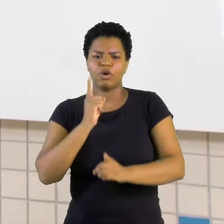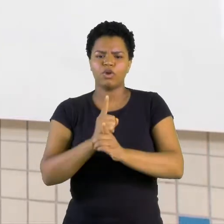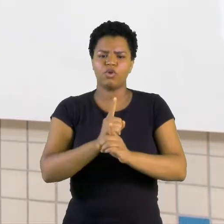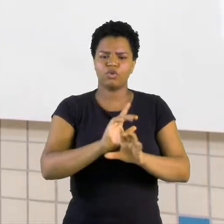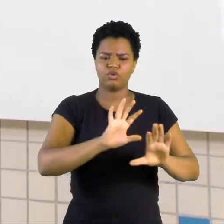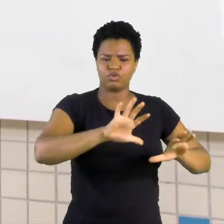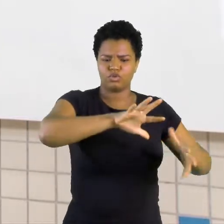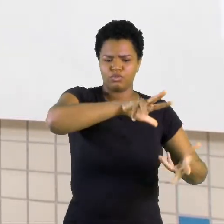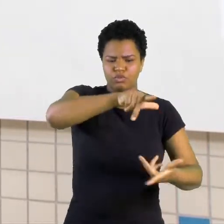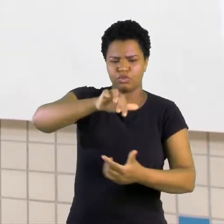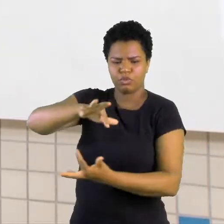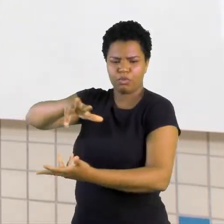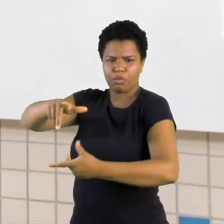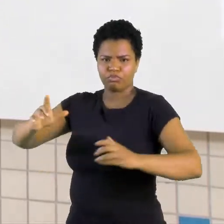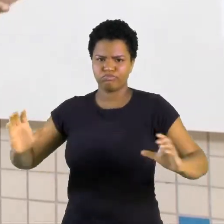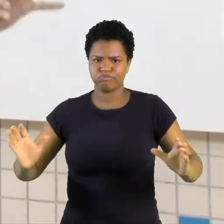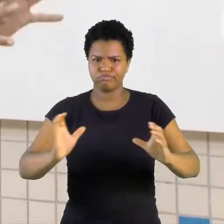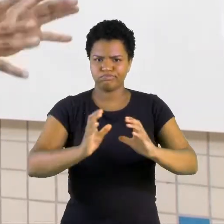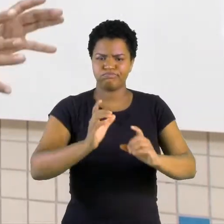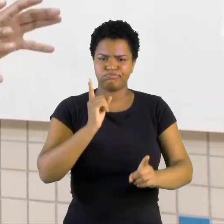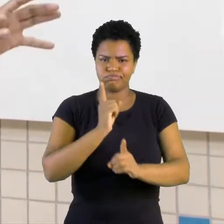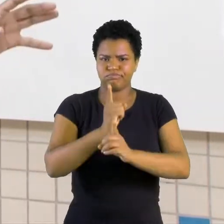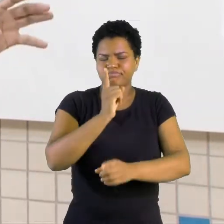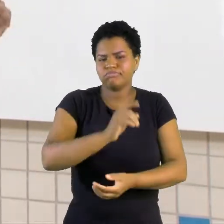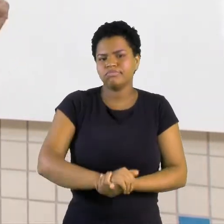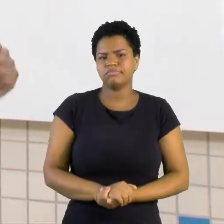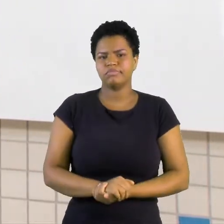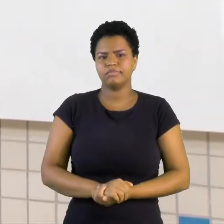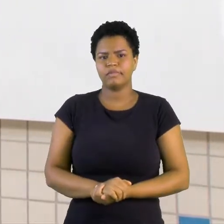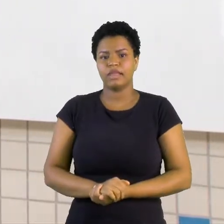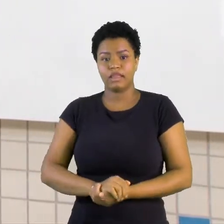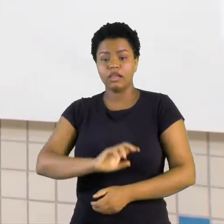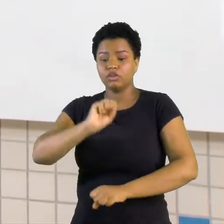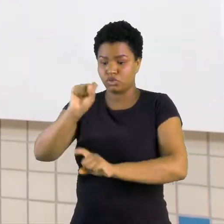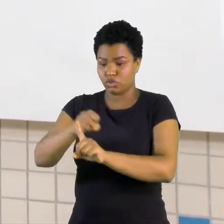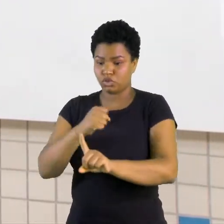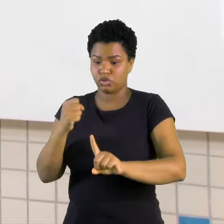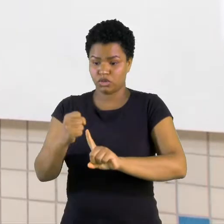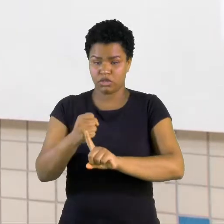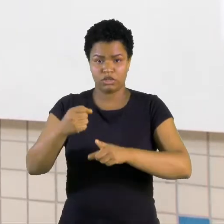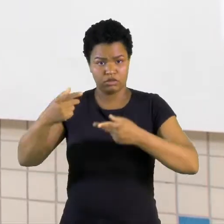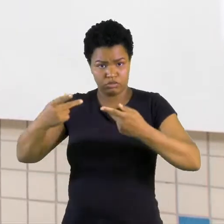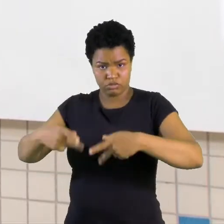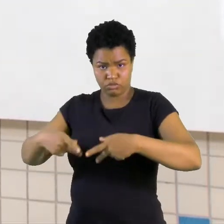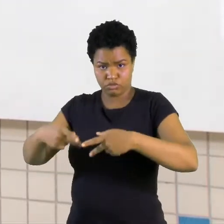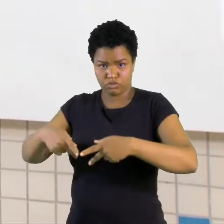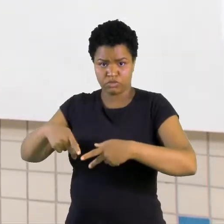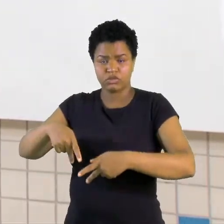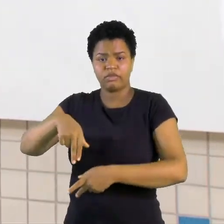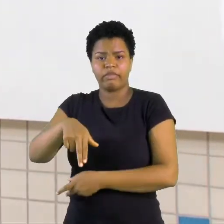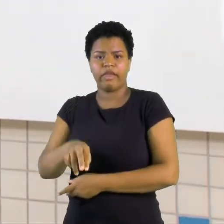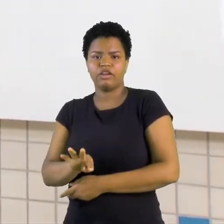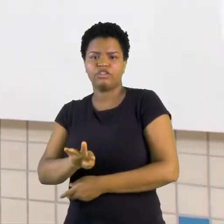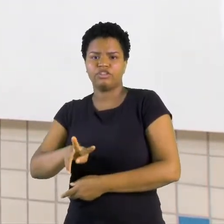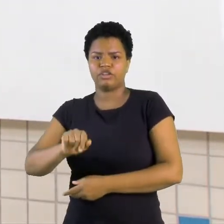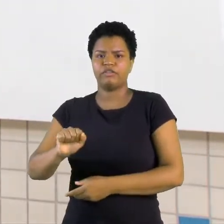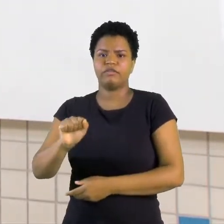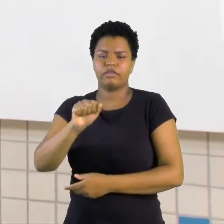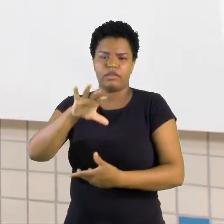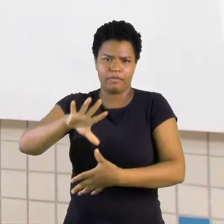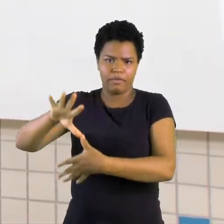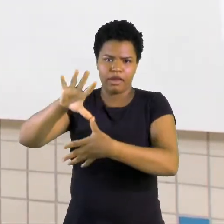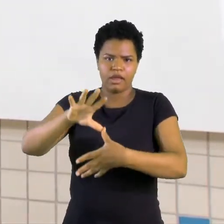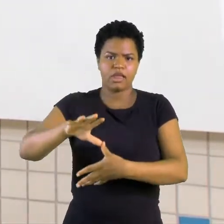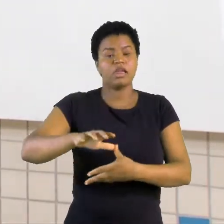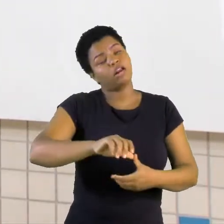vez que nós temos uma sociedade nativa aqui na América e uma sociedade totalmente diferente que chegou na América, que vivia na Europa, com